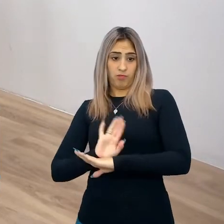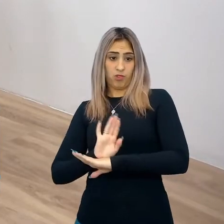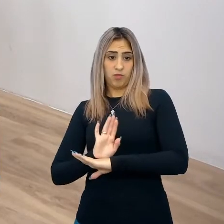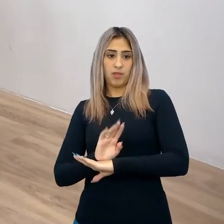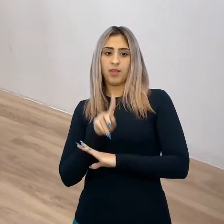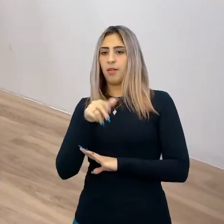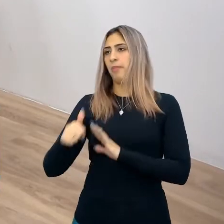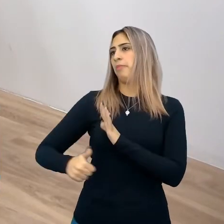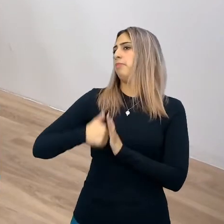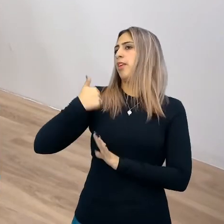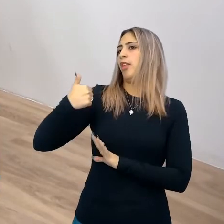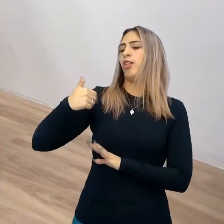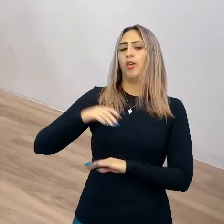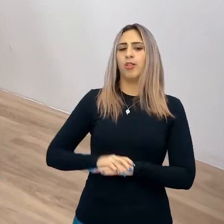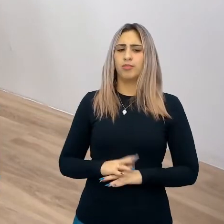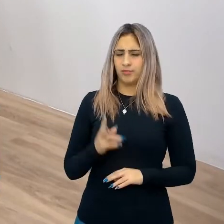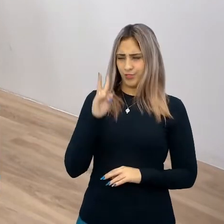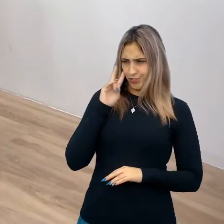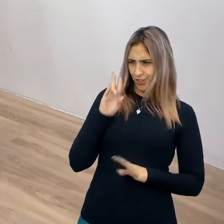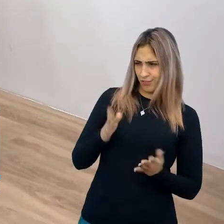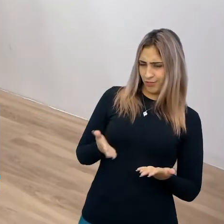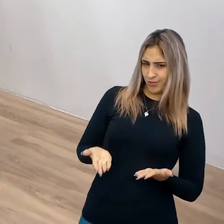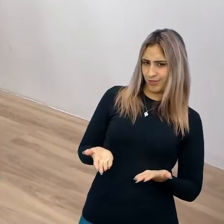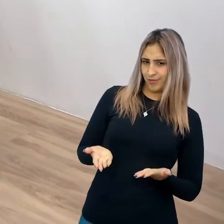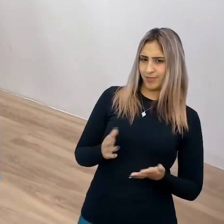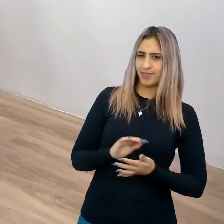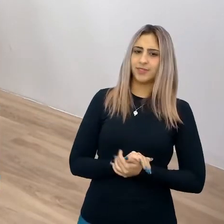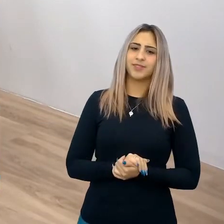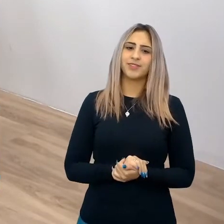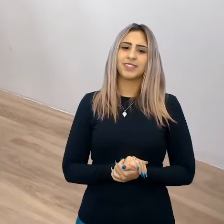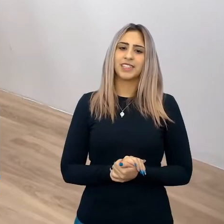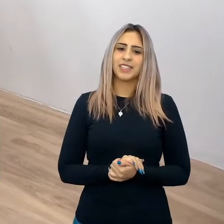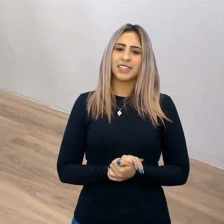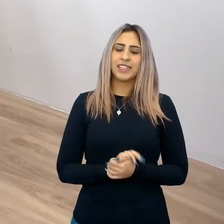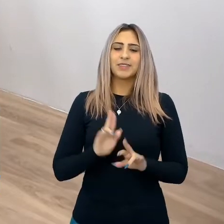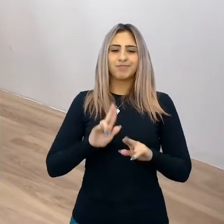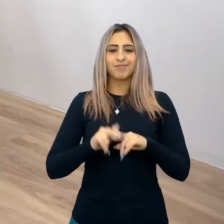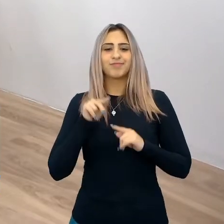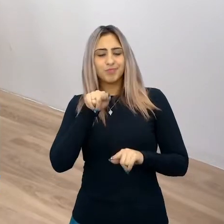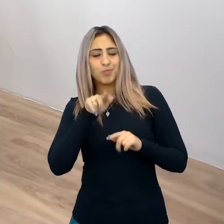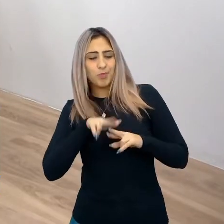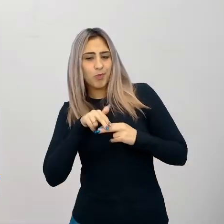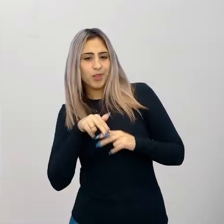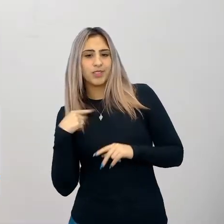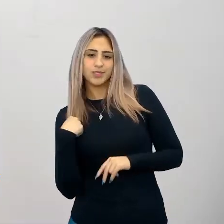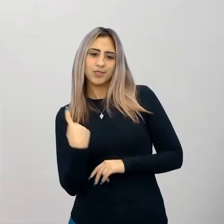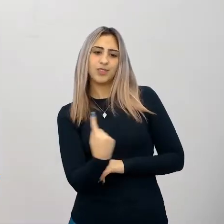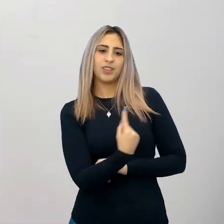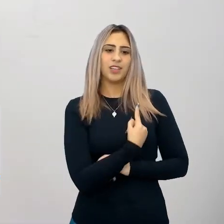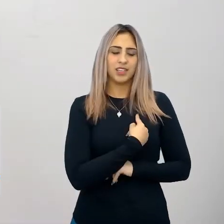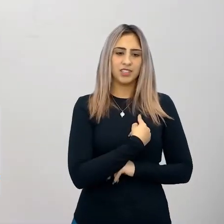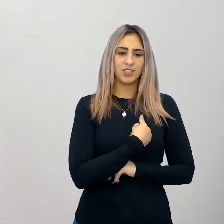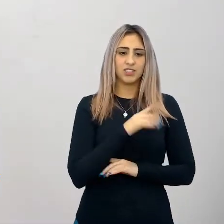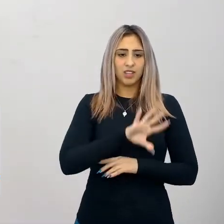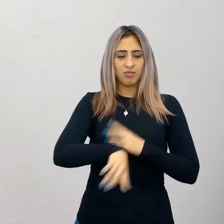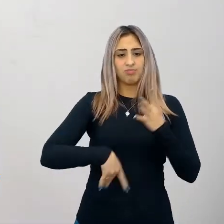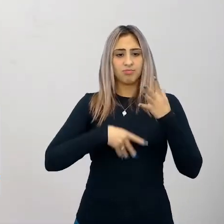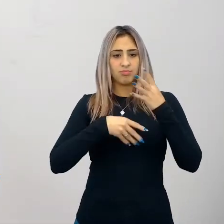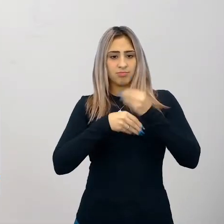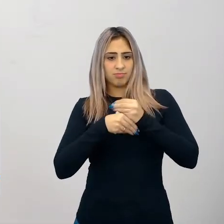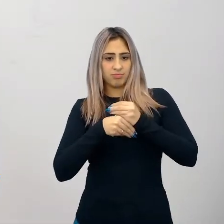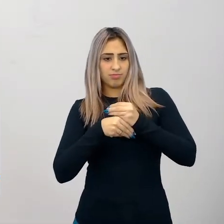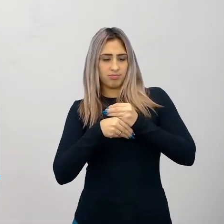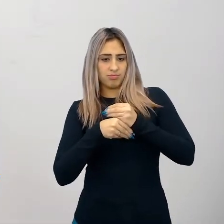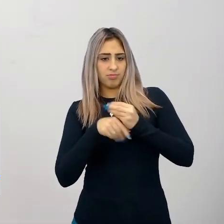não é aula. Já viu isso em algum lugar? Nossa, então, exatamente por isso que a gente está num componente chamado